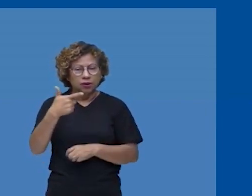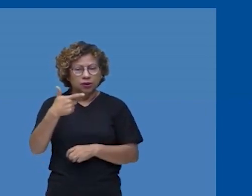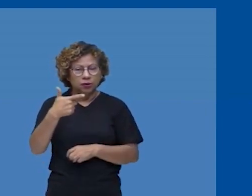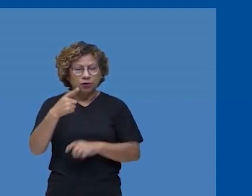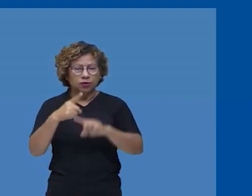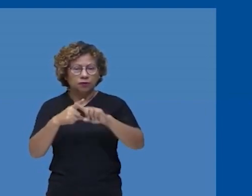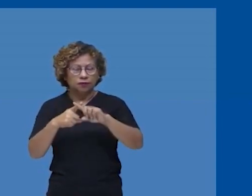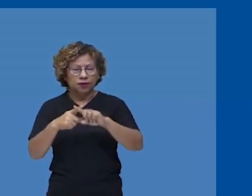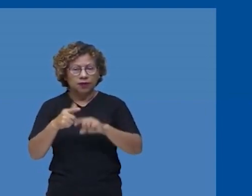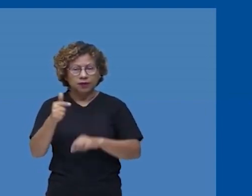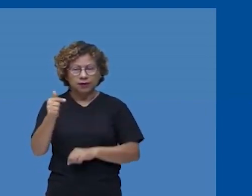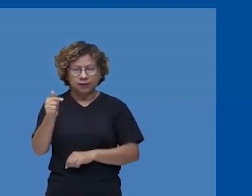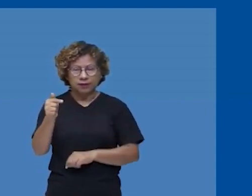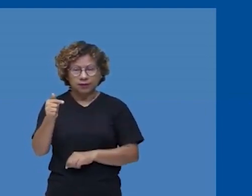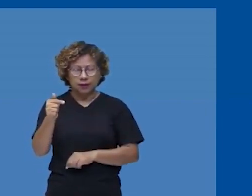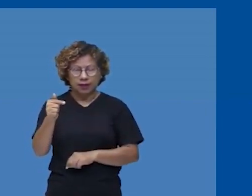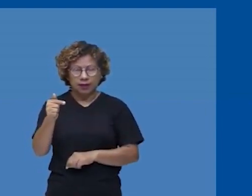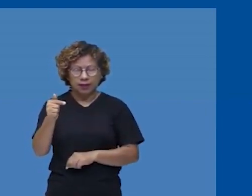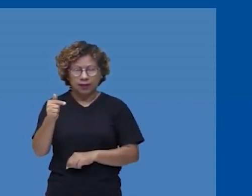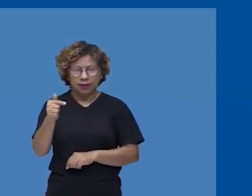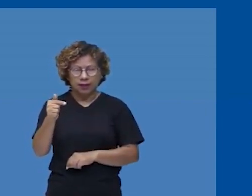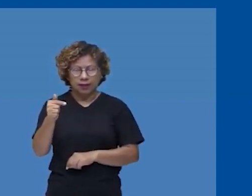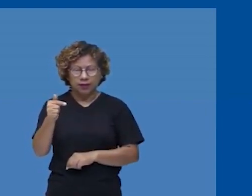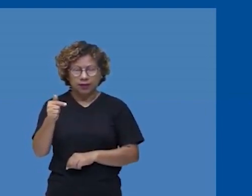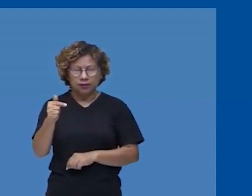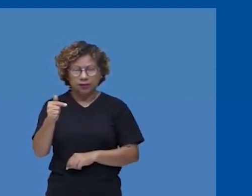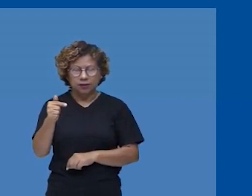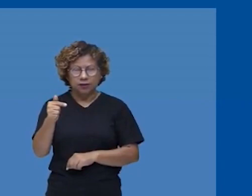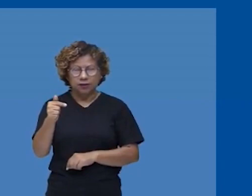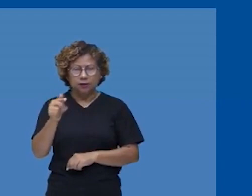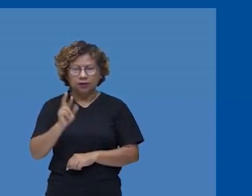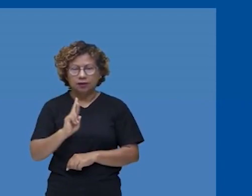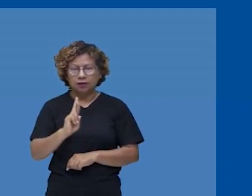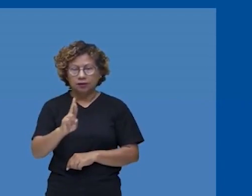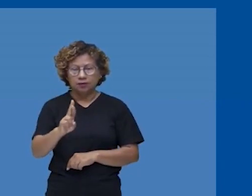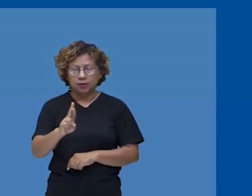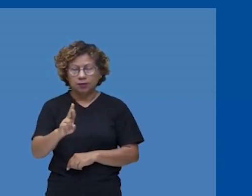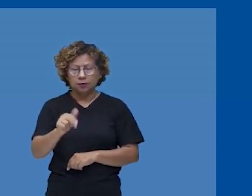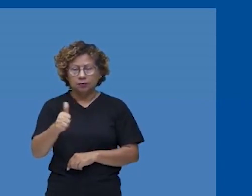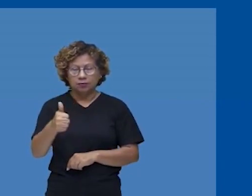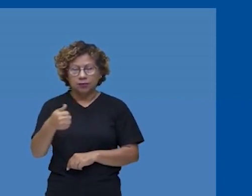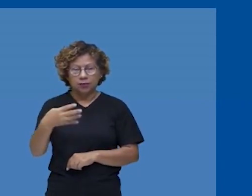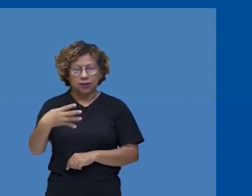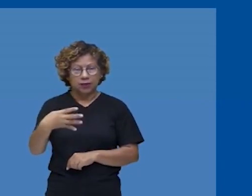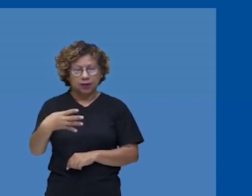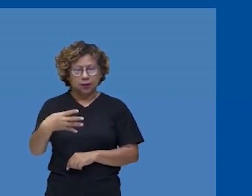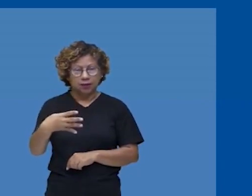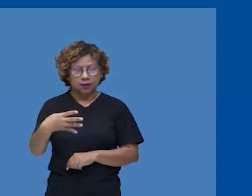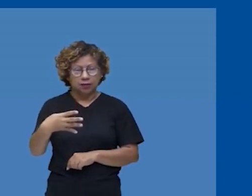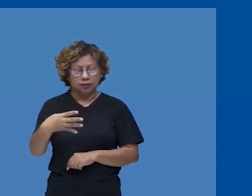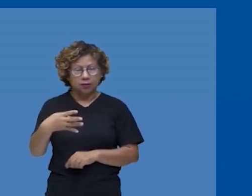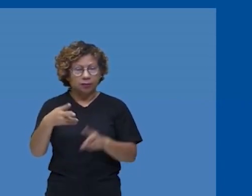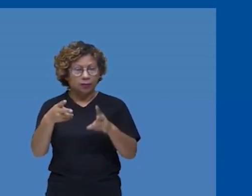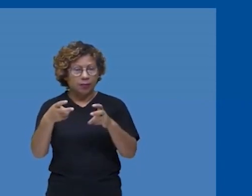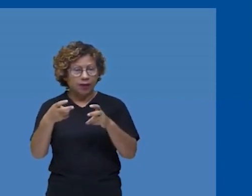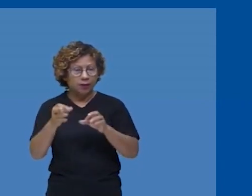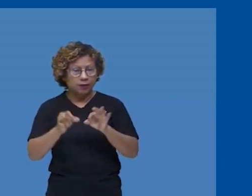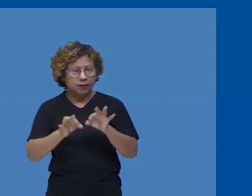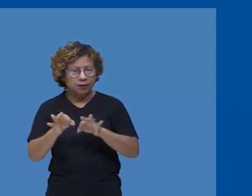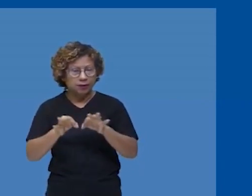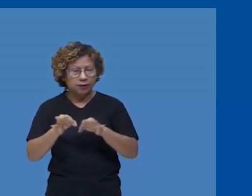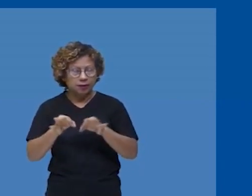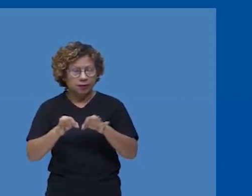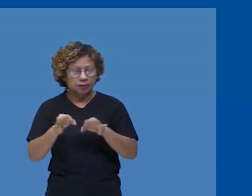vai ficar aqui e o 1 vai lá para cima no próximo número, ou seja, em cima do número 4. Nós vamos